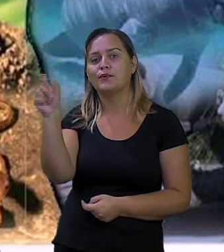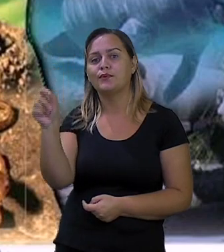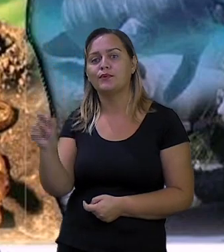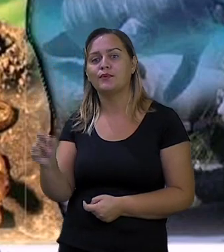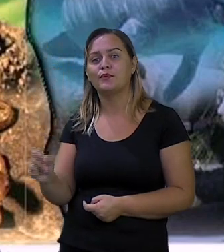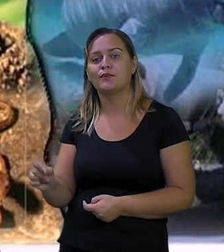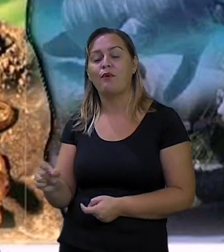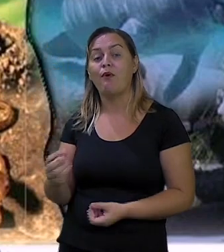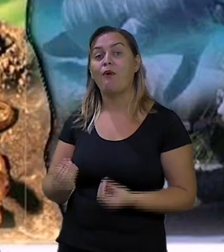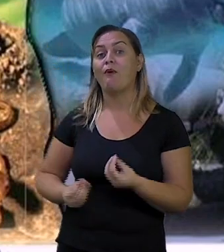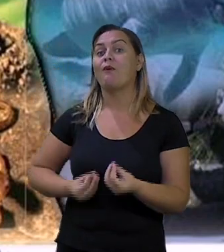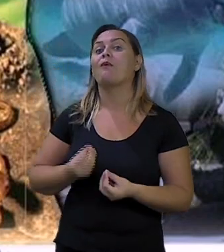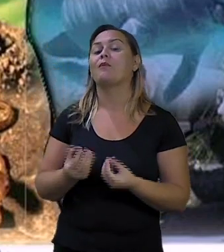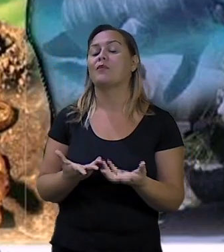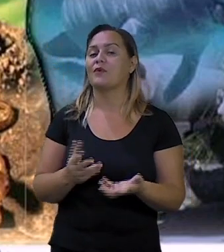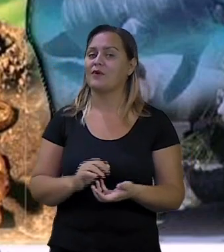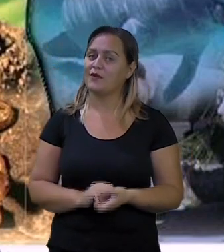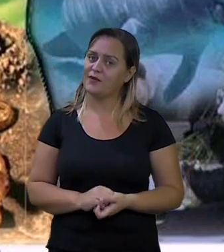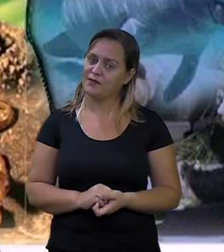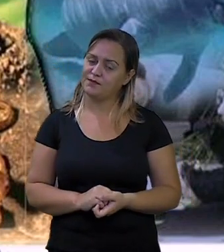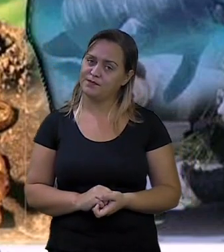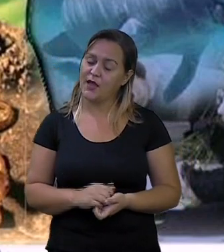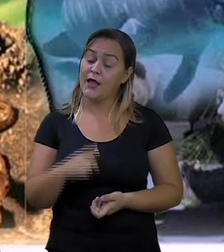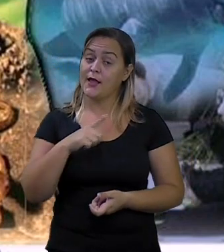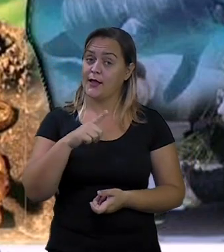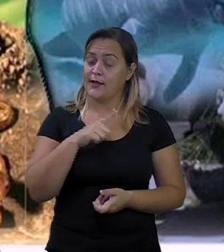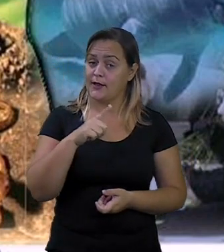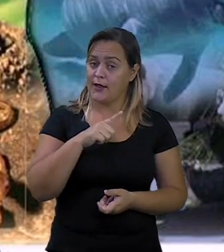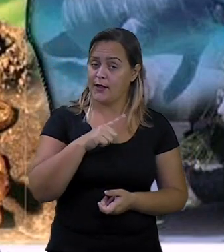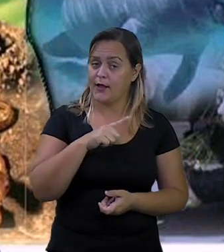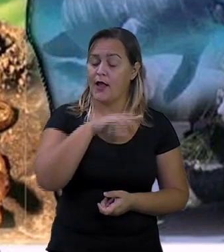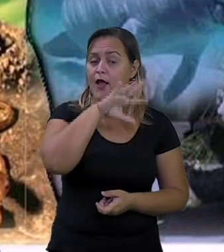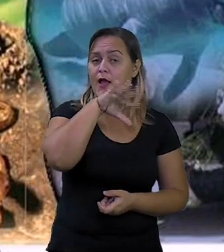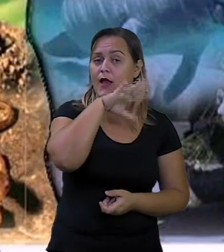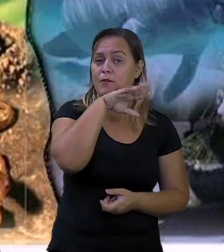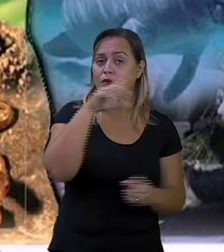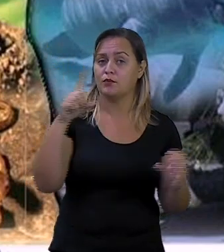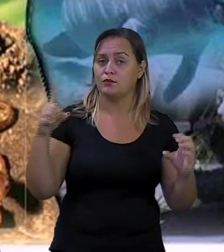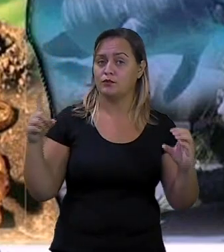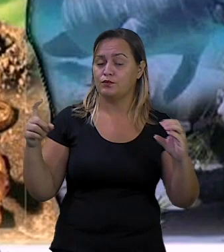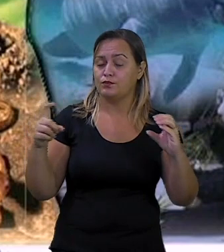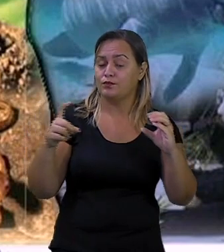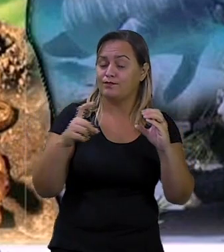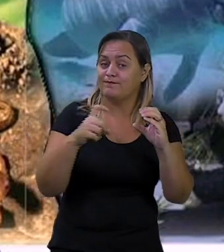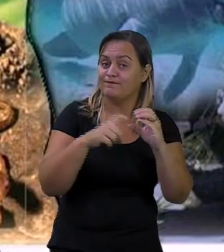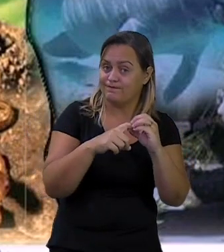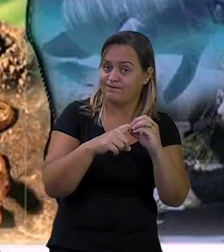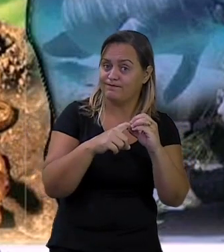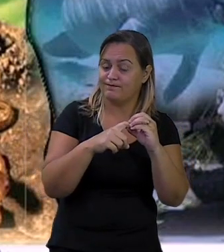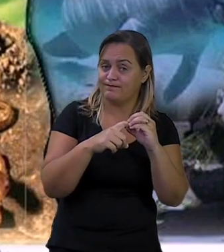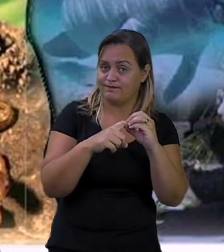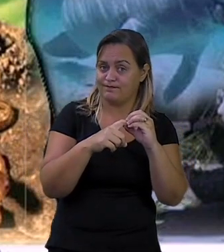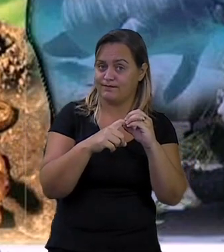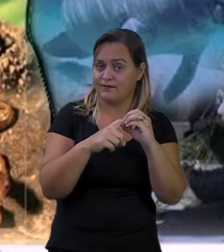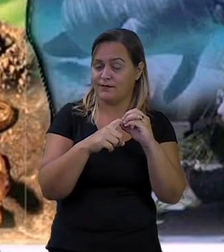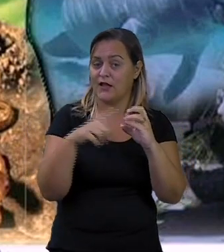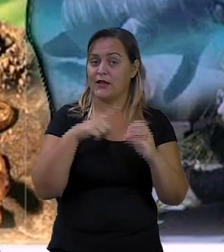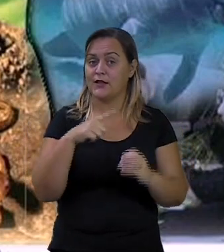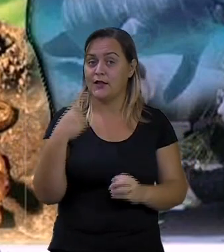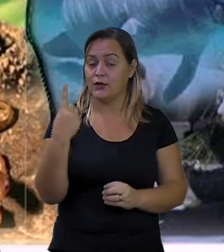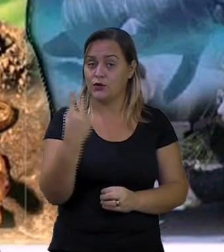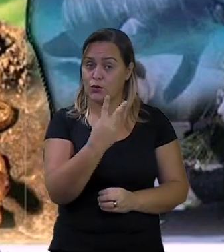e nós vamos ver animais que são sexuados ou seja envolve a presença de dois gametas